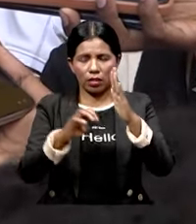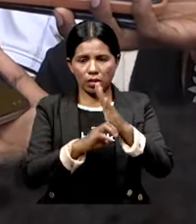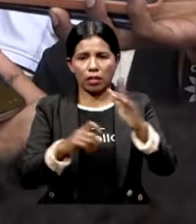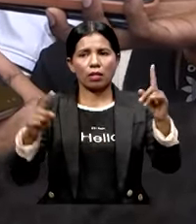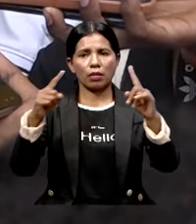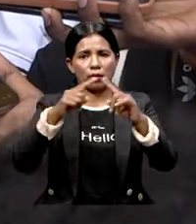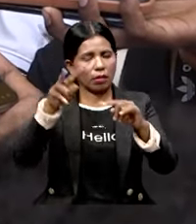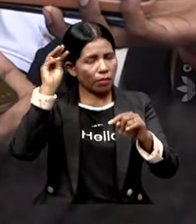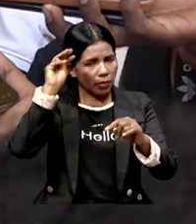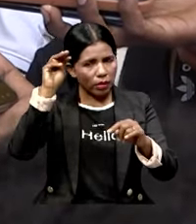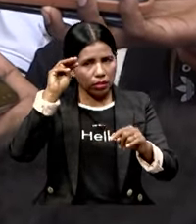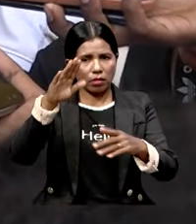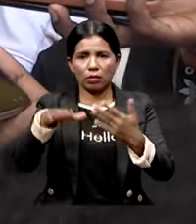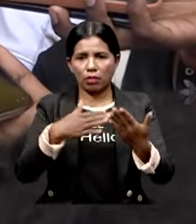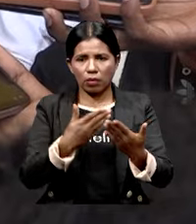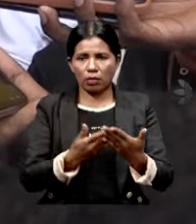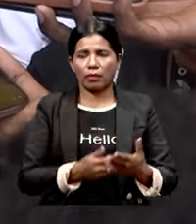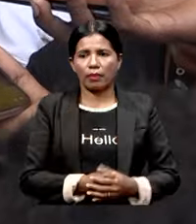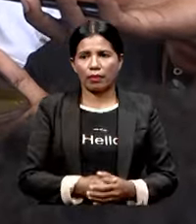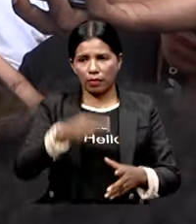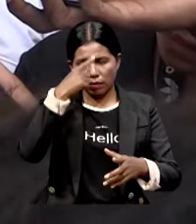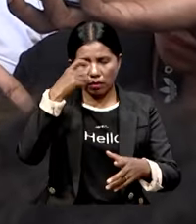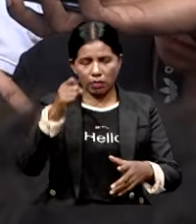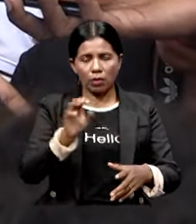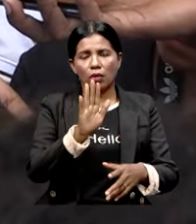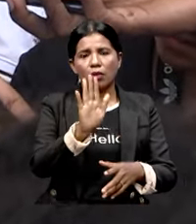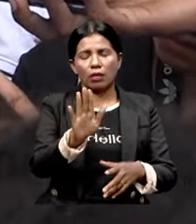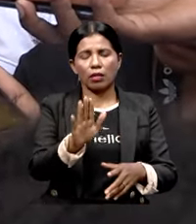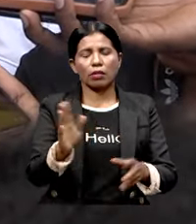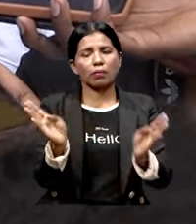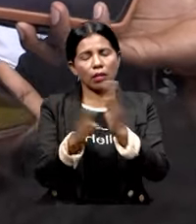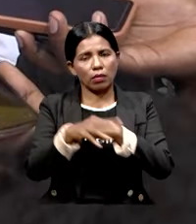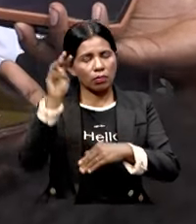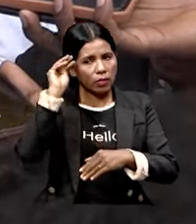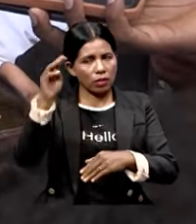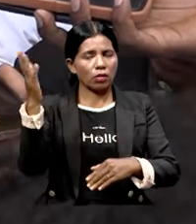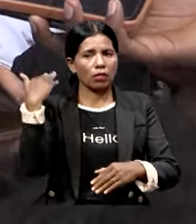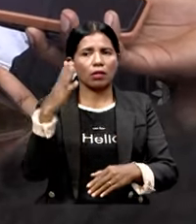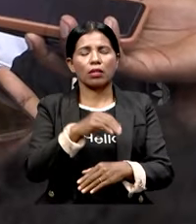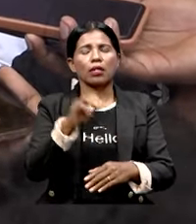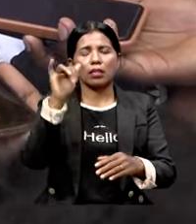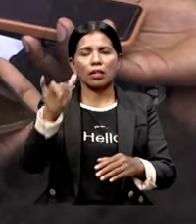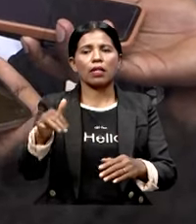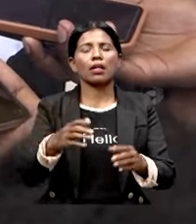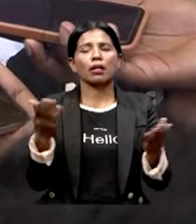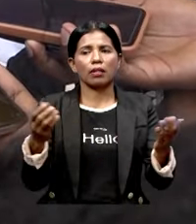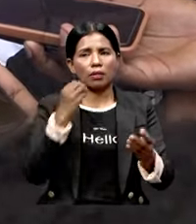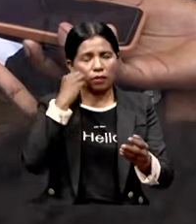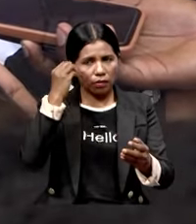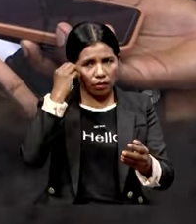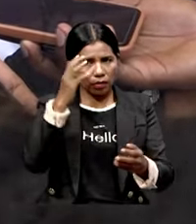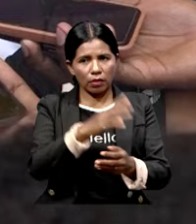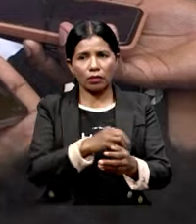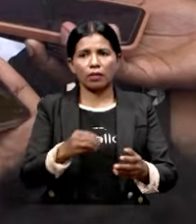para ministro Sira. Também, ou quando atu sai ministro, né, o Luc, ande ministro Helena vê. Los Helena ia